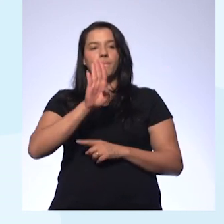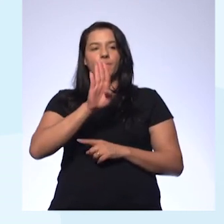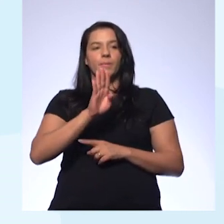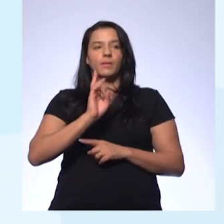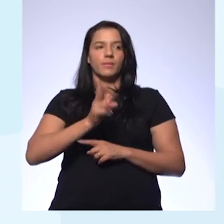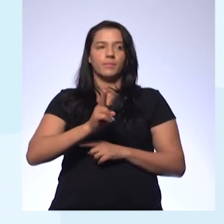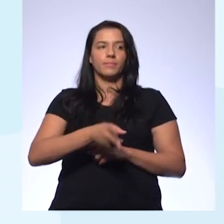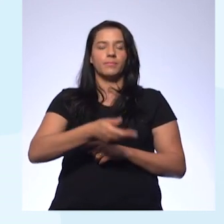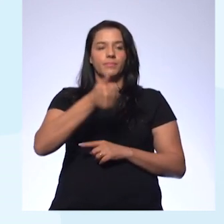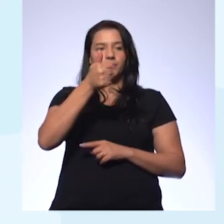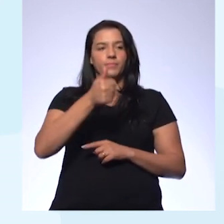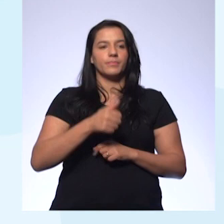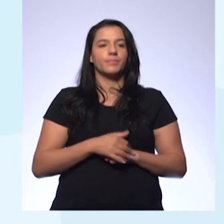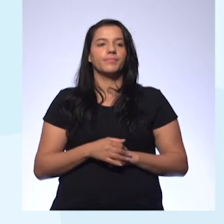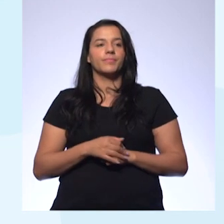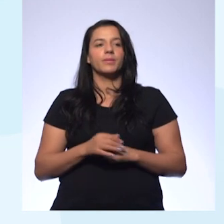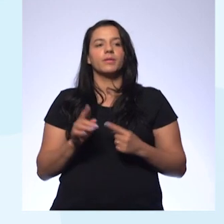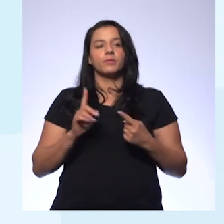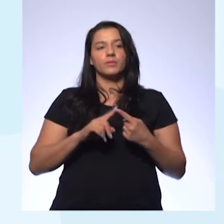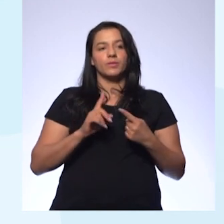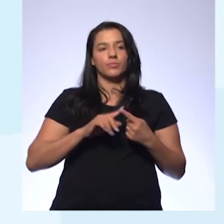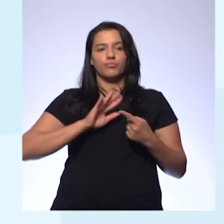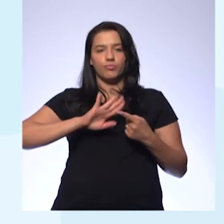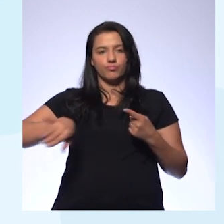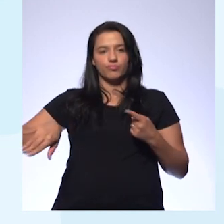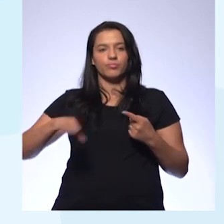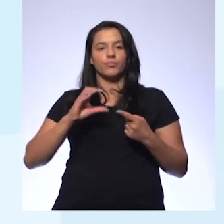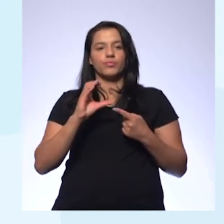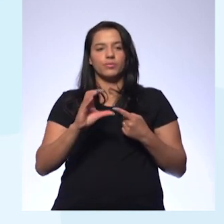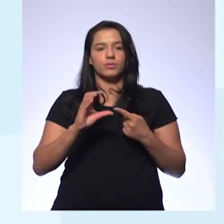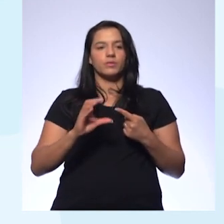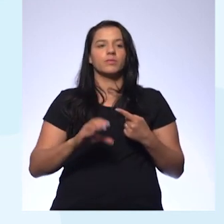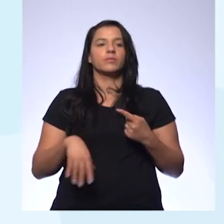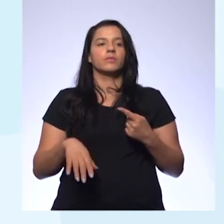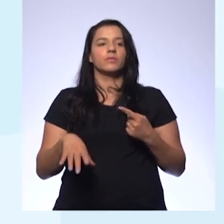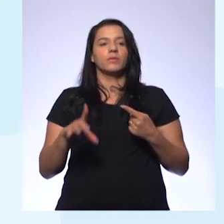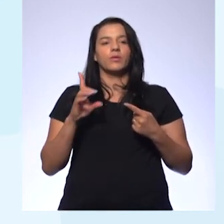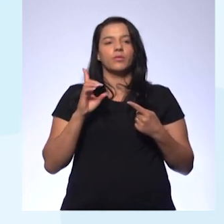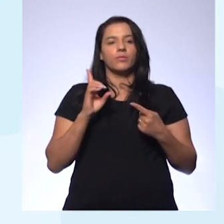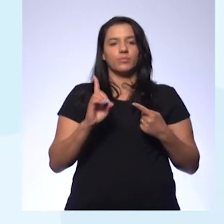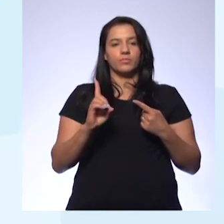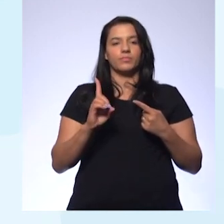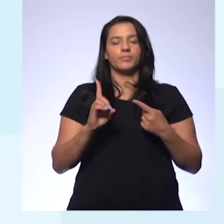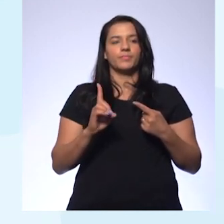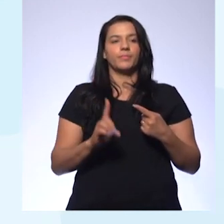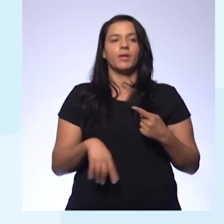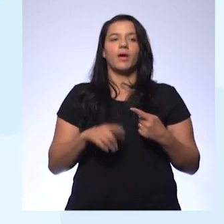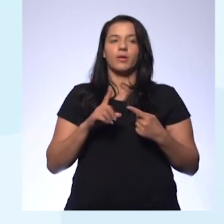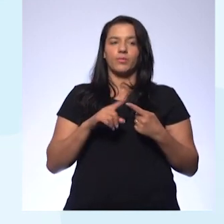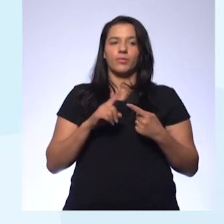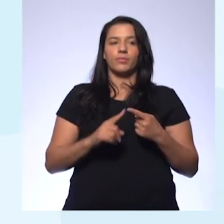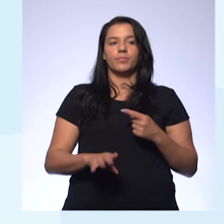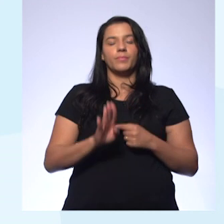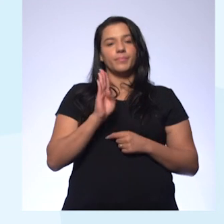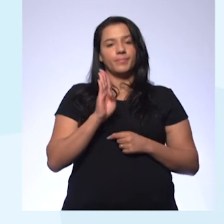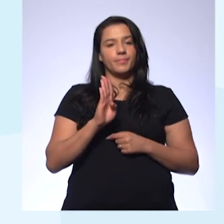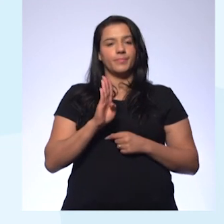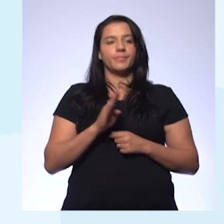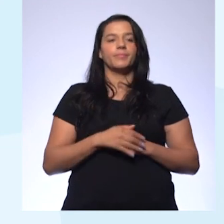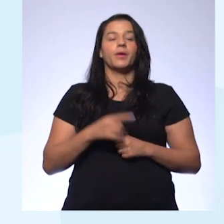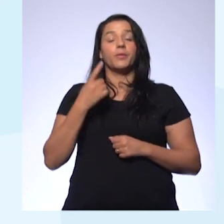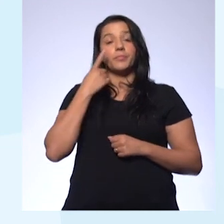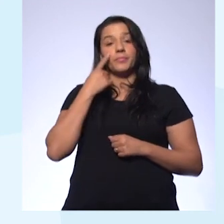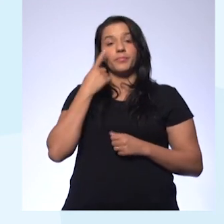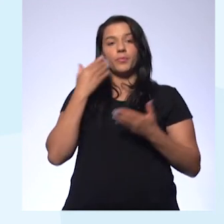melhor. Então, já descartei o C, o D de dado, estou com o B. Vamos conferir com o